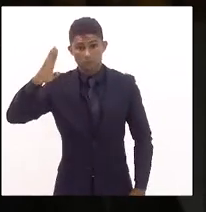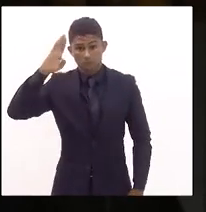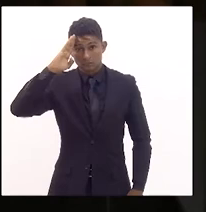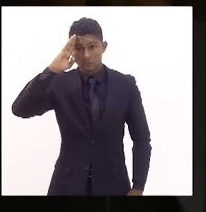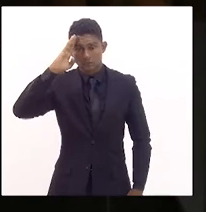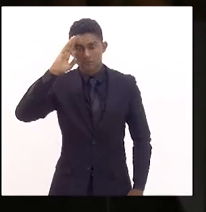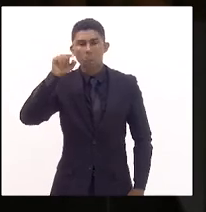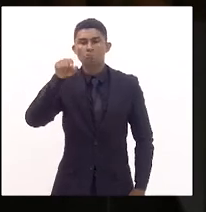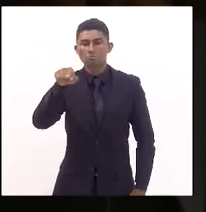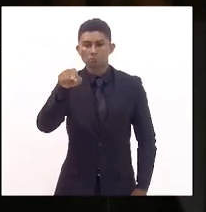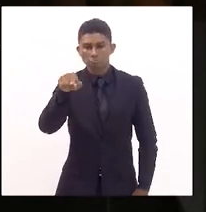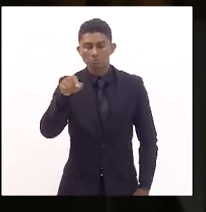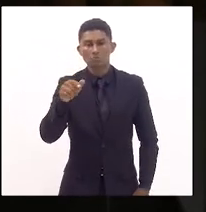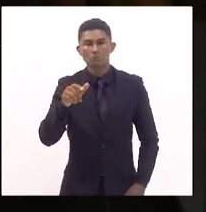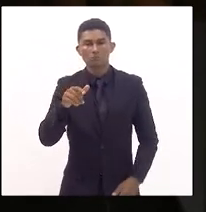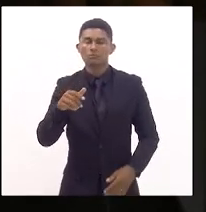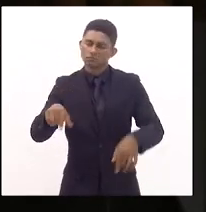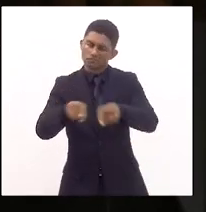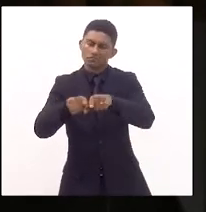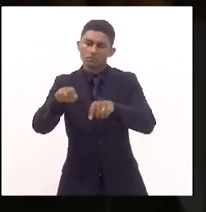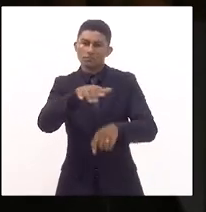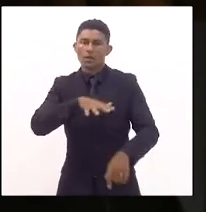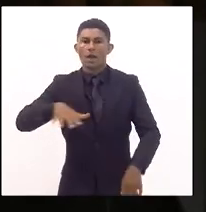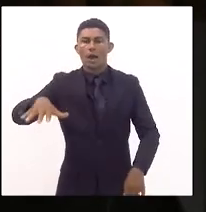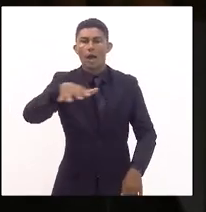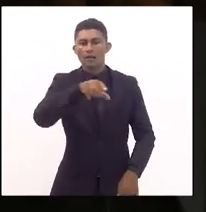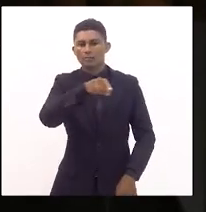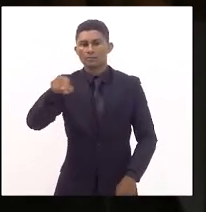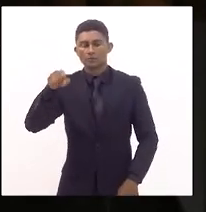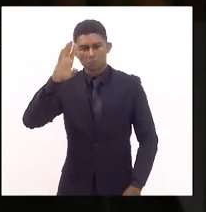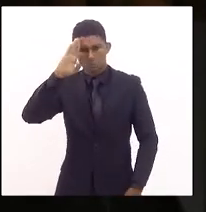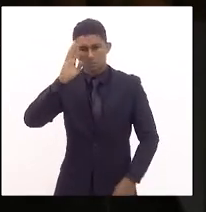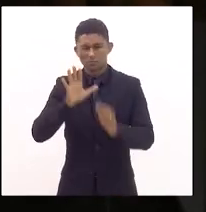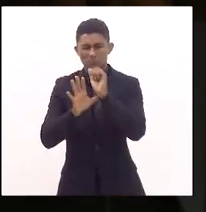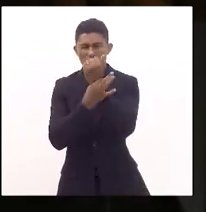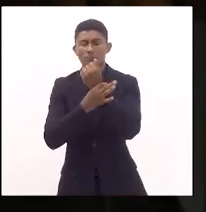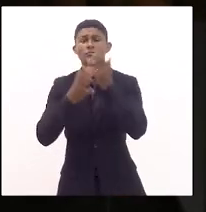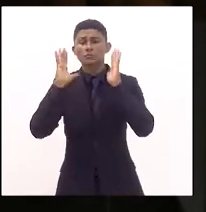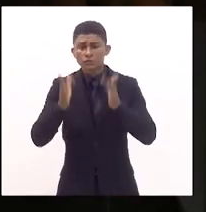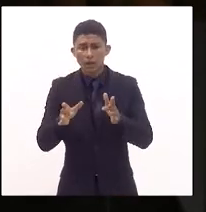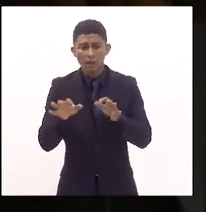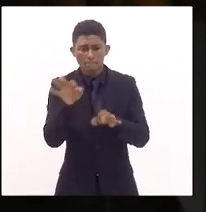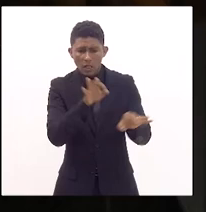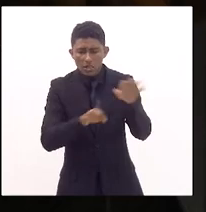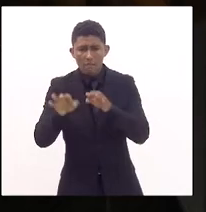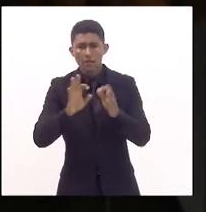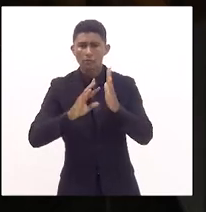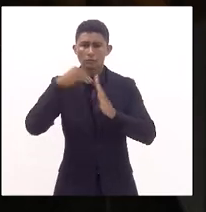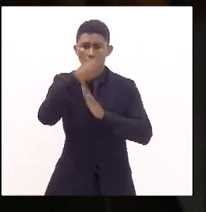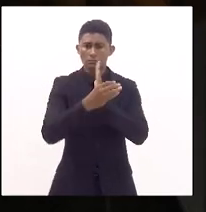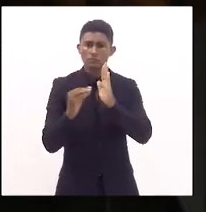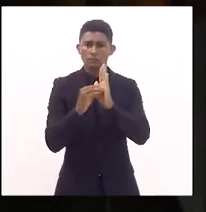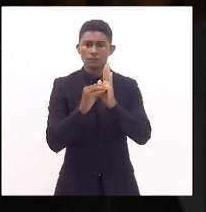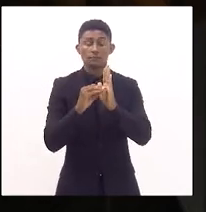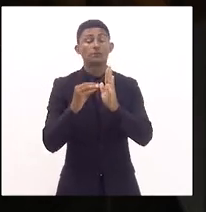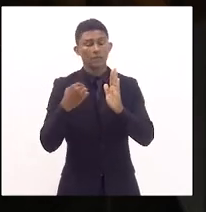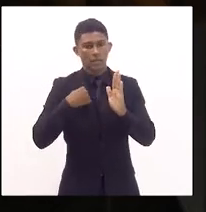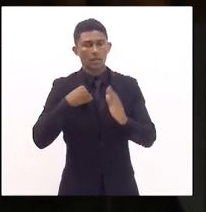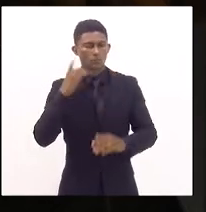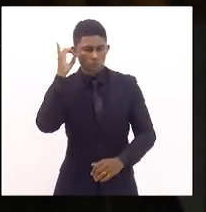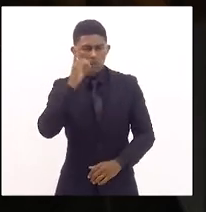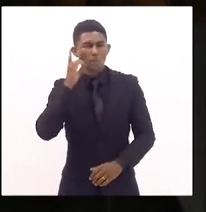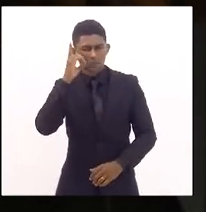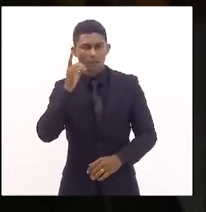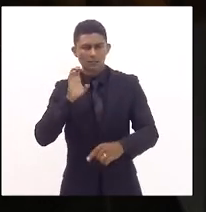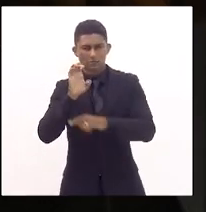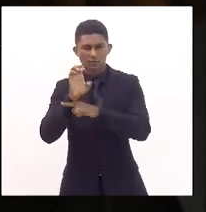as Forças Armadas em si, nós já temos esse planejamento. Eu fui eleita deputada estadual